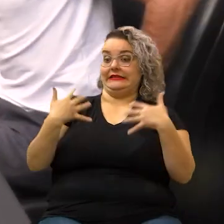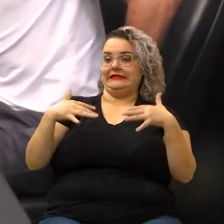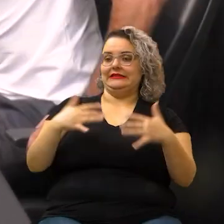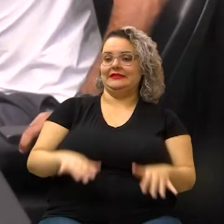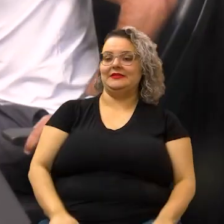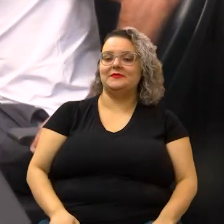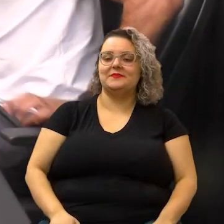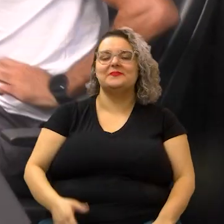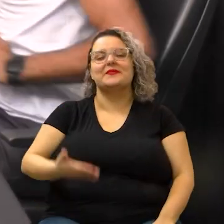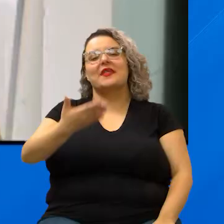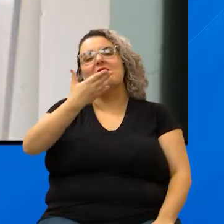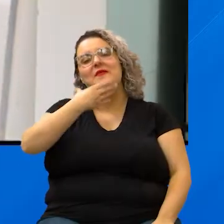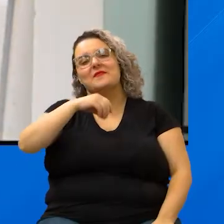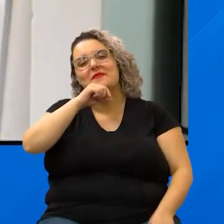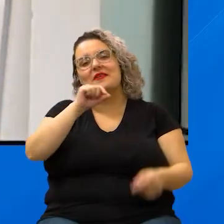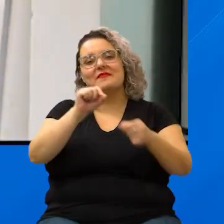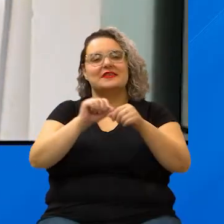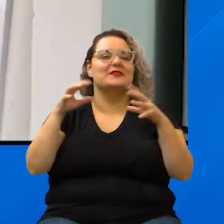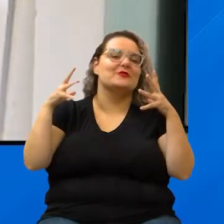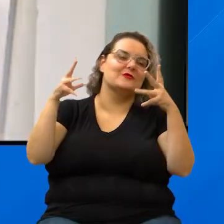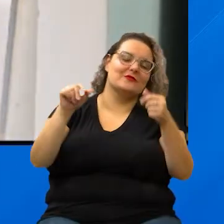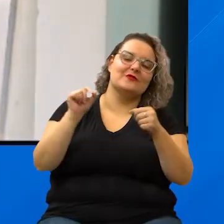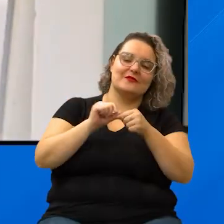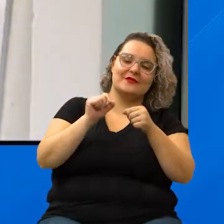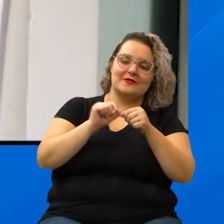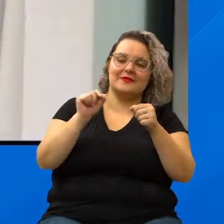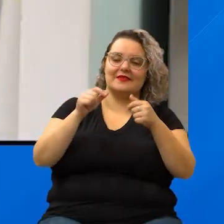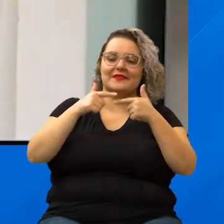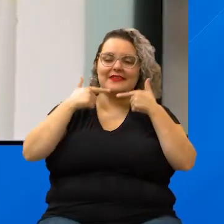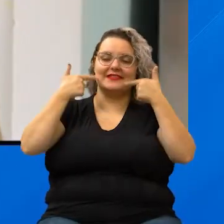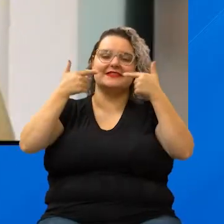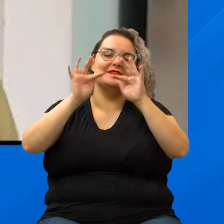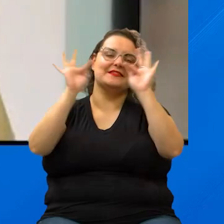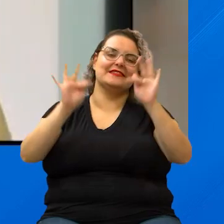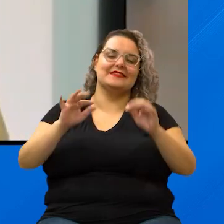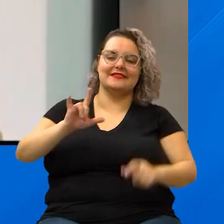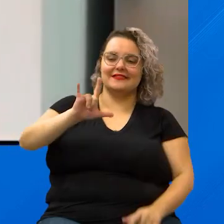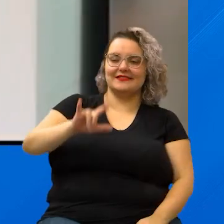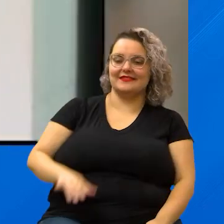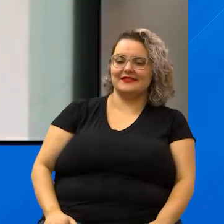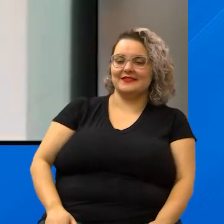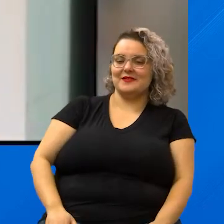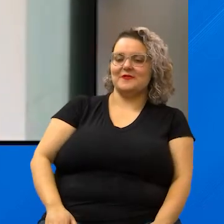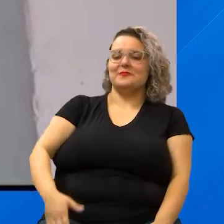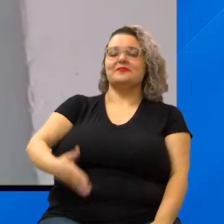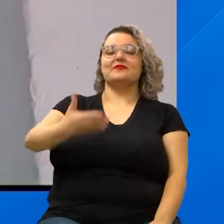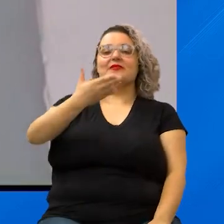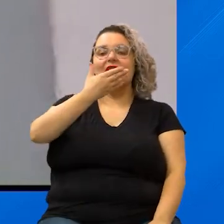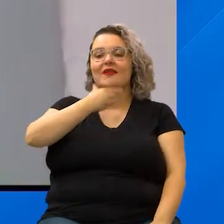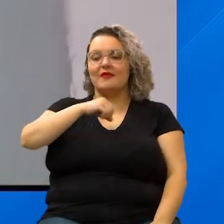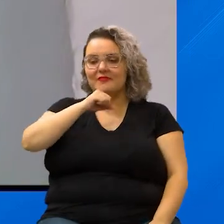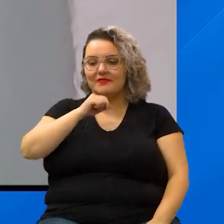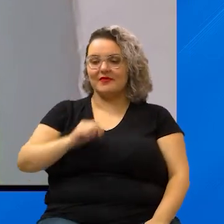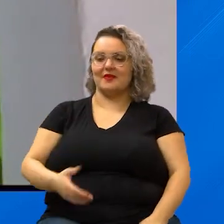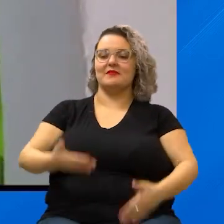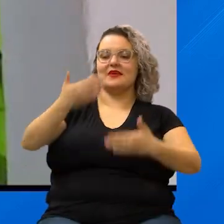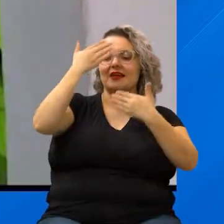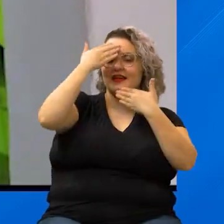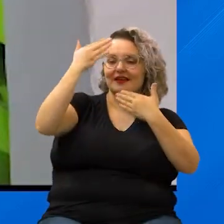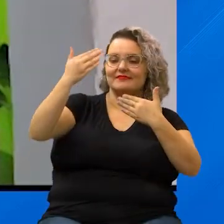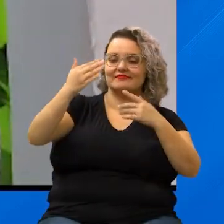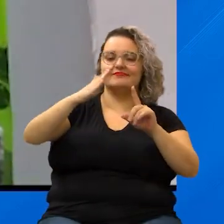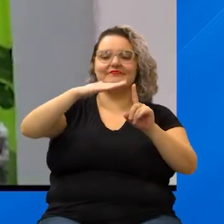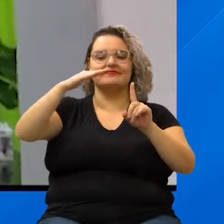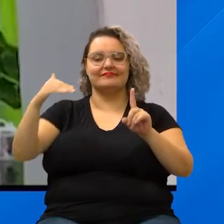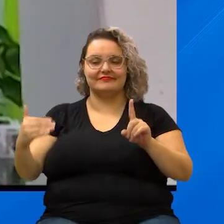Vamos lá. Eita. Pai, obrigado por fazer tudo que você pode para me fazer feliz. Eu te amo. Pai, hoje eu tô aqui para te